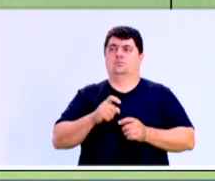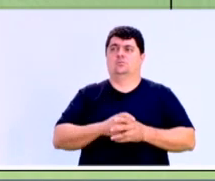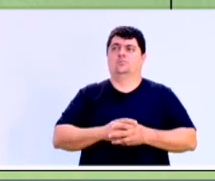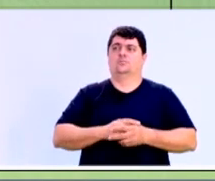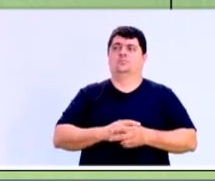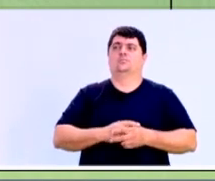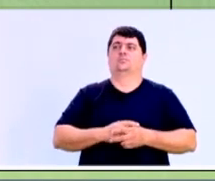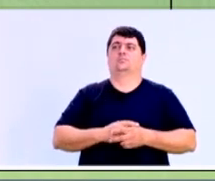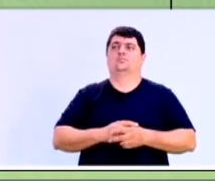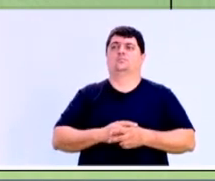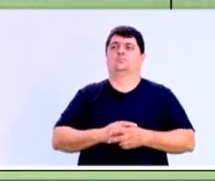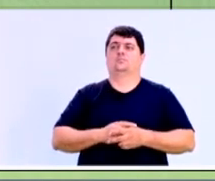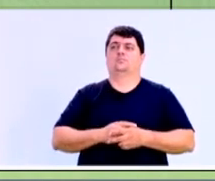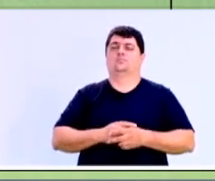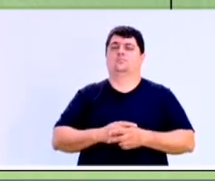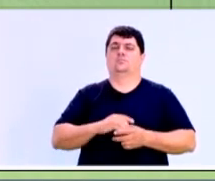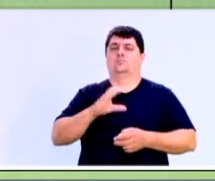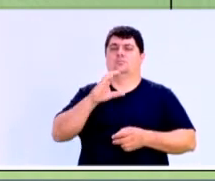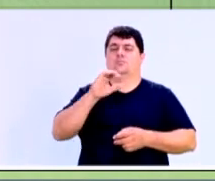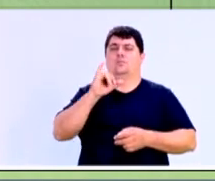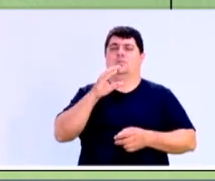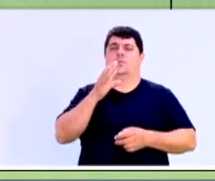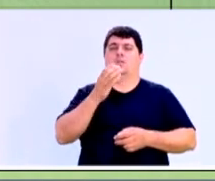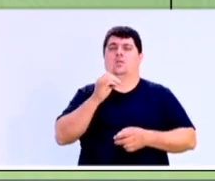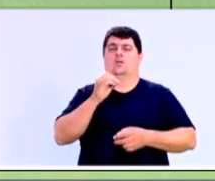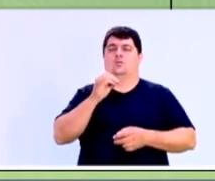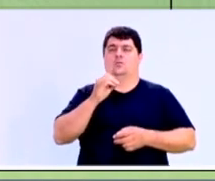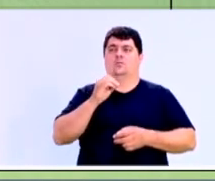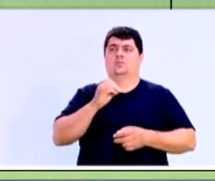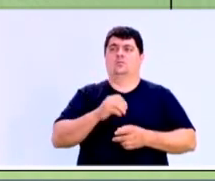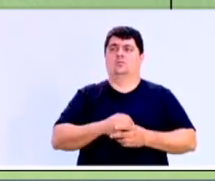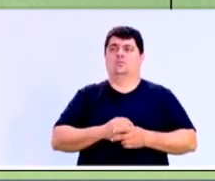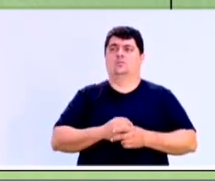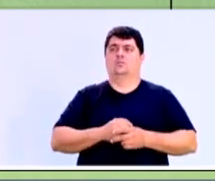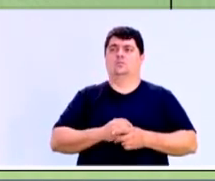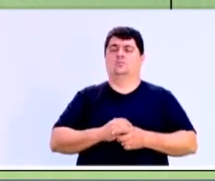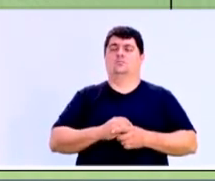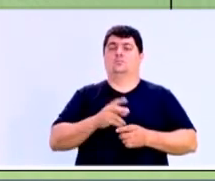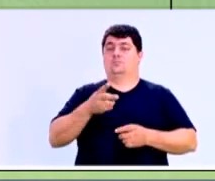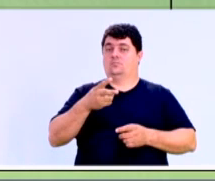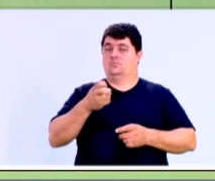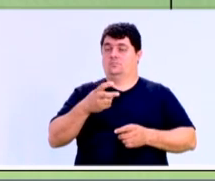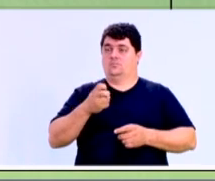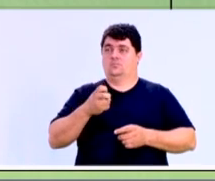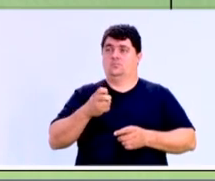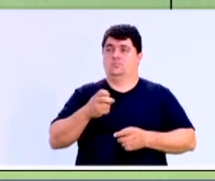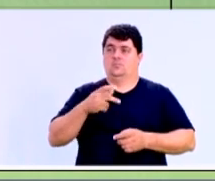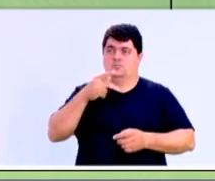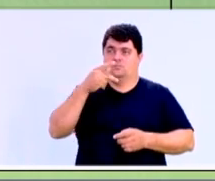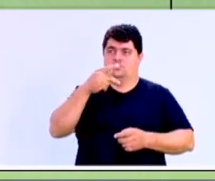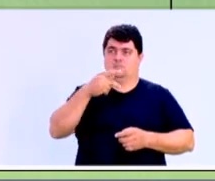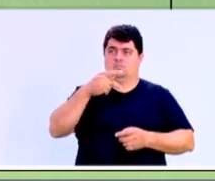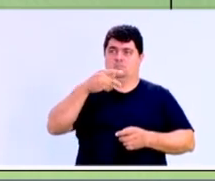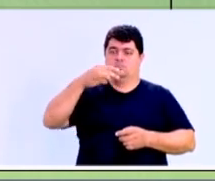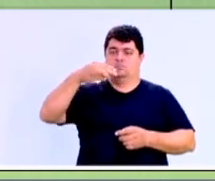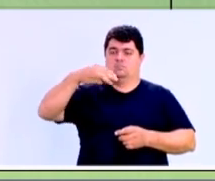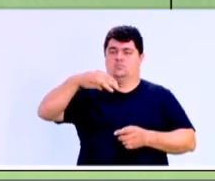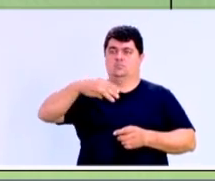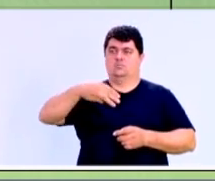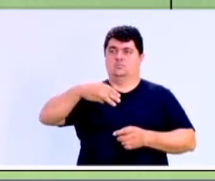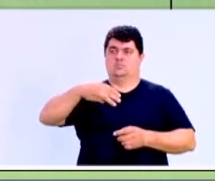lá. Ciclo operacional é igual PM